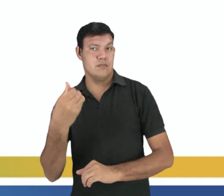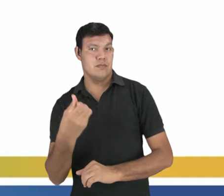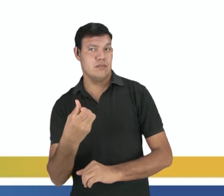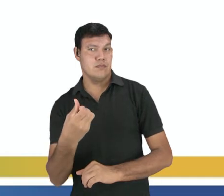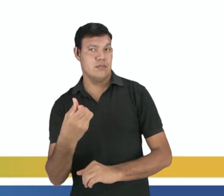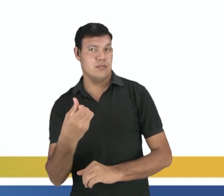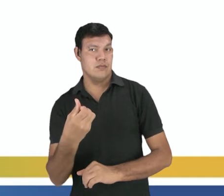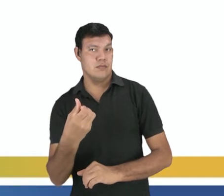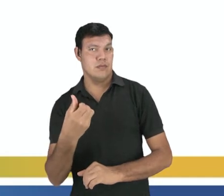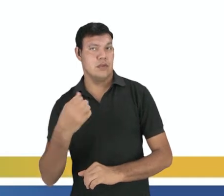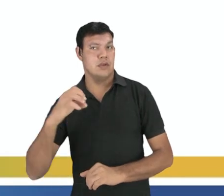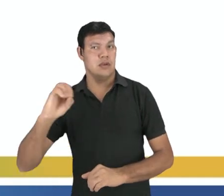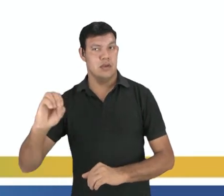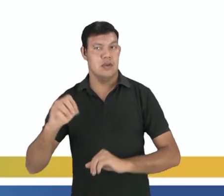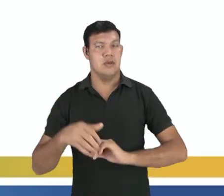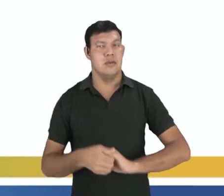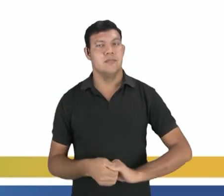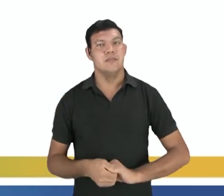que vai dar